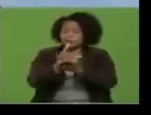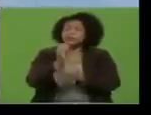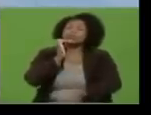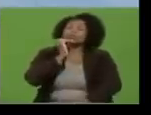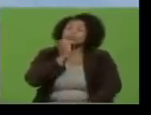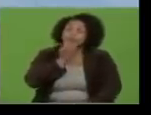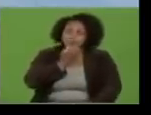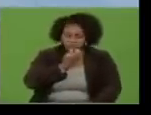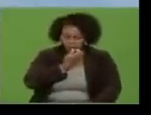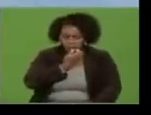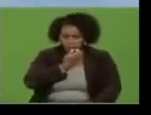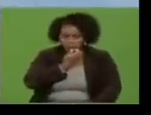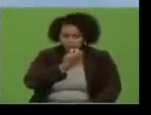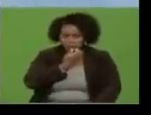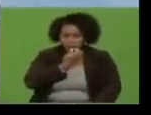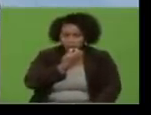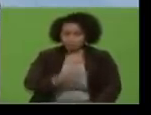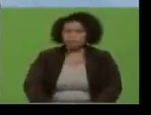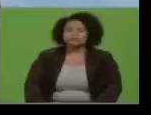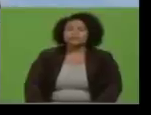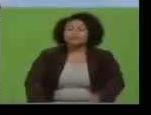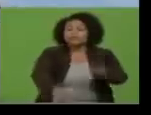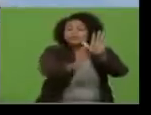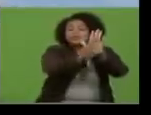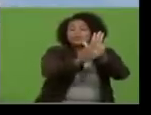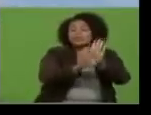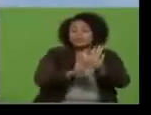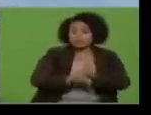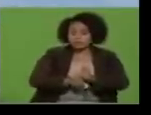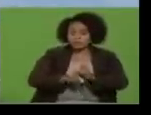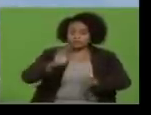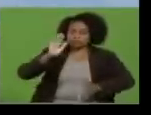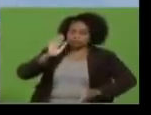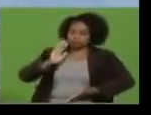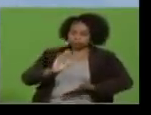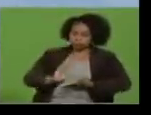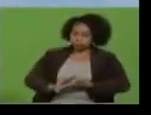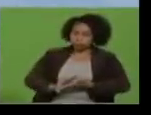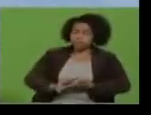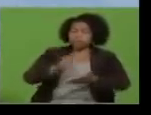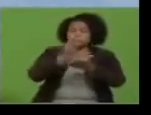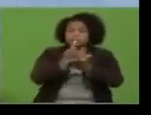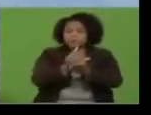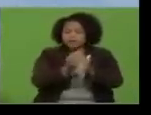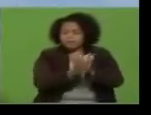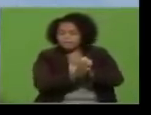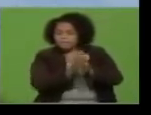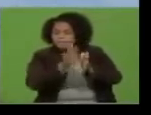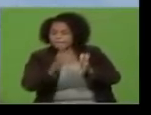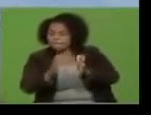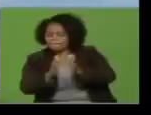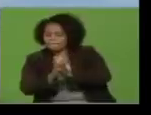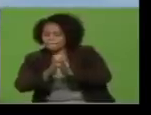É por isso que o alívio das restrições será conduzido de forma faseada e com